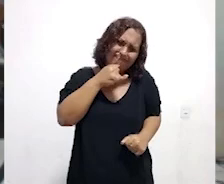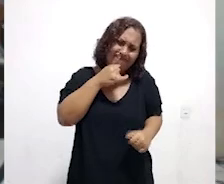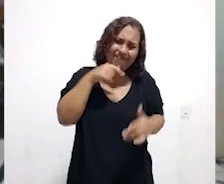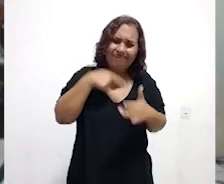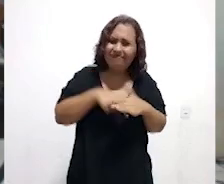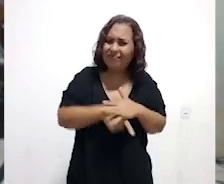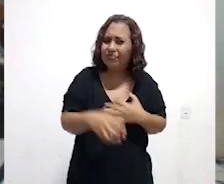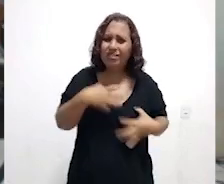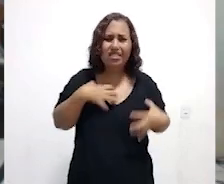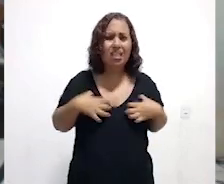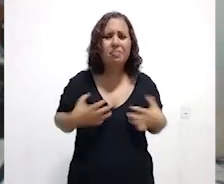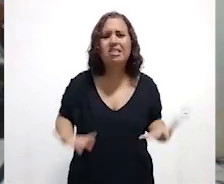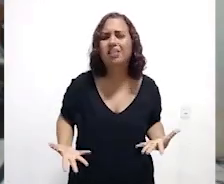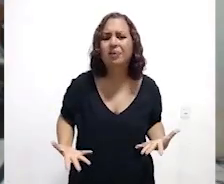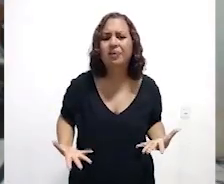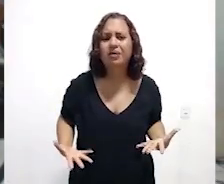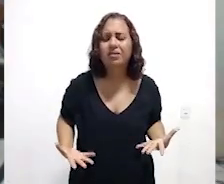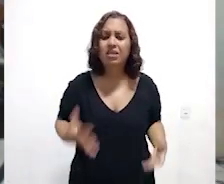filhos escolheram alguém